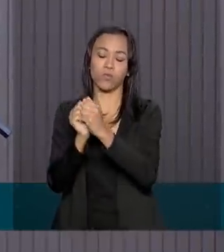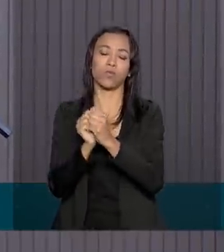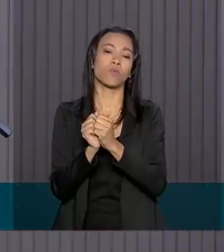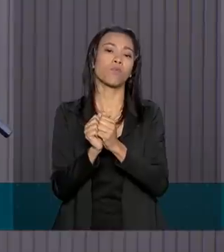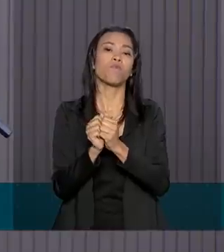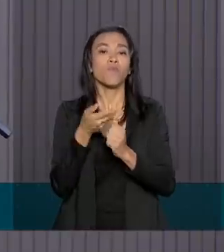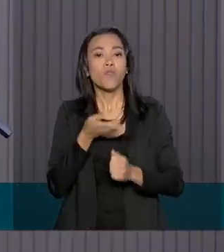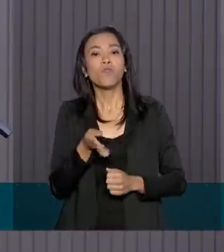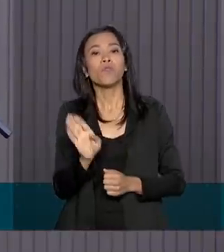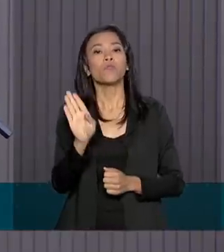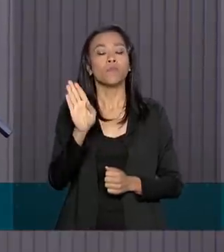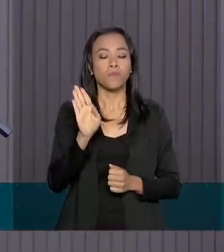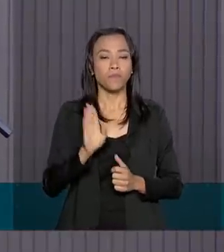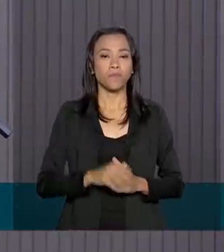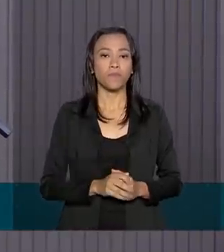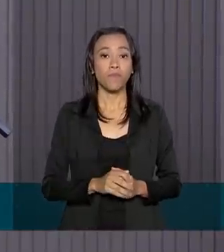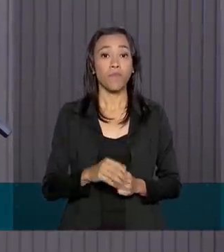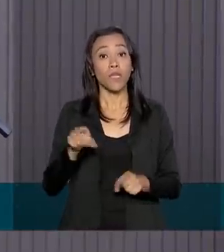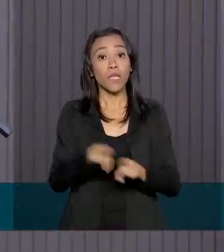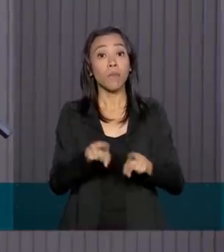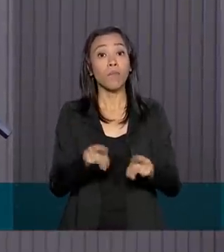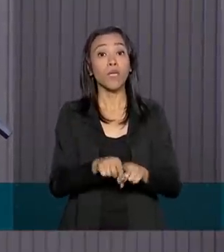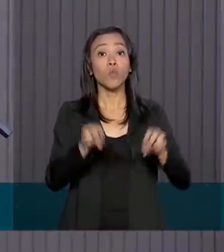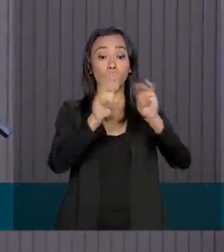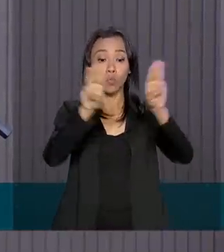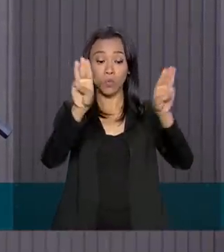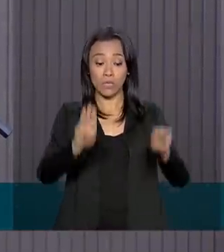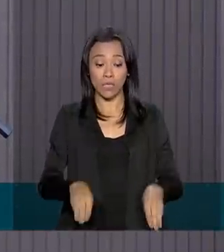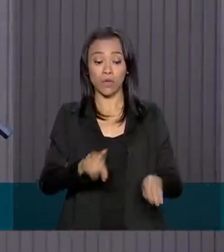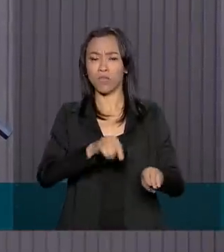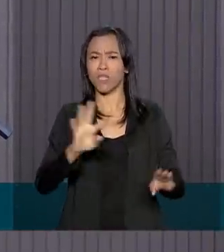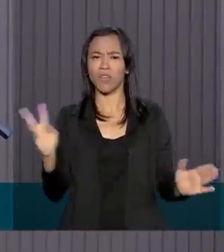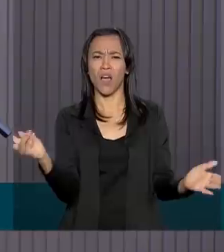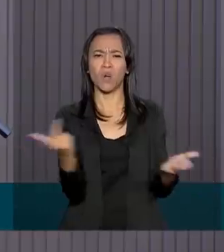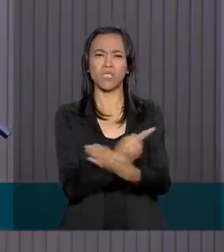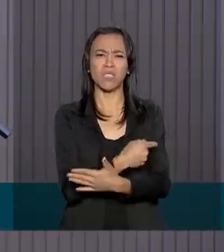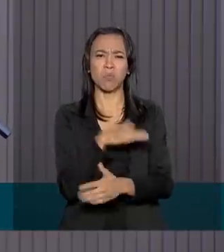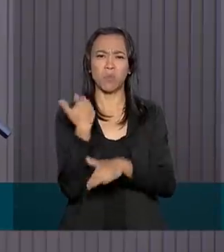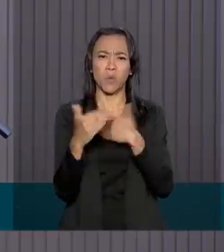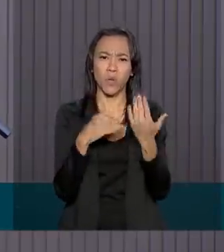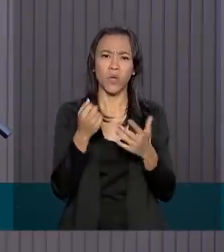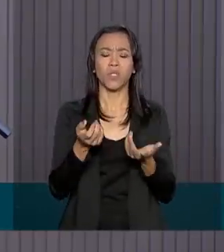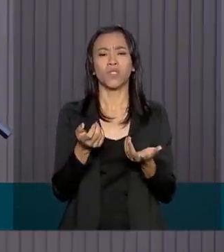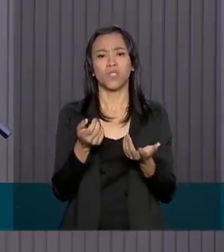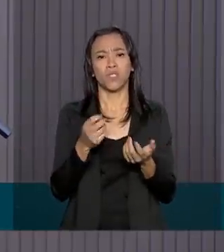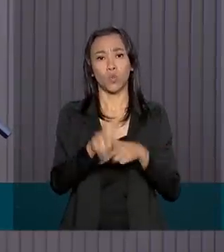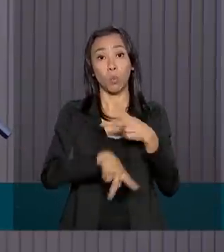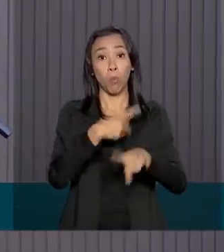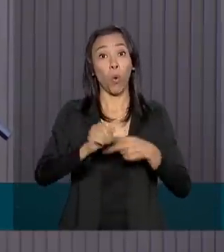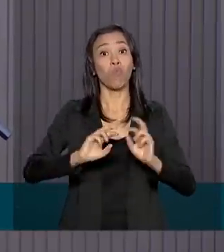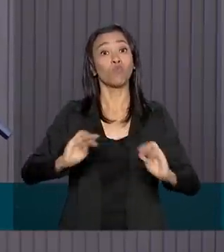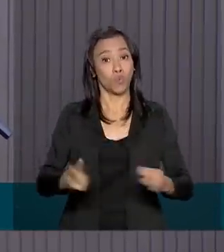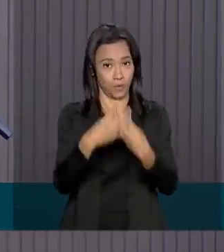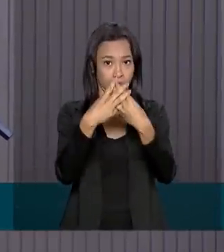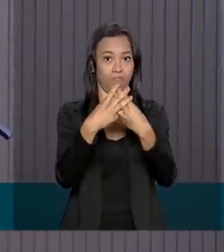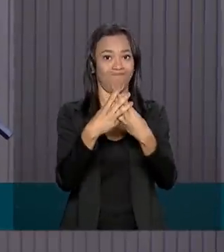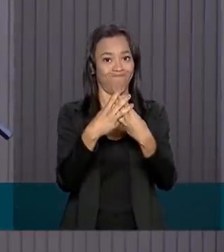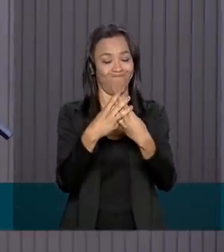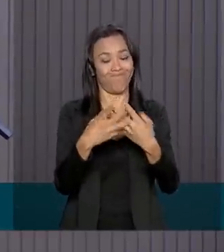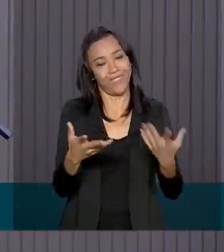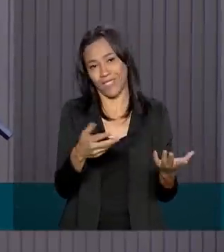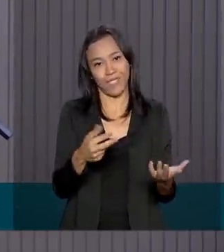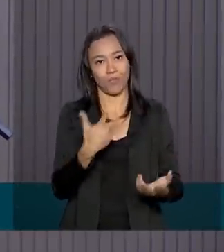Fui, mais uma vez, no Museu do Holocausto. Nós podemos perdoar, mas não podemos